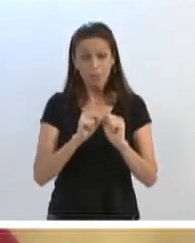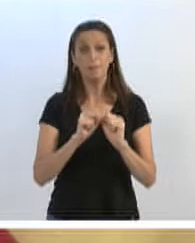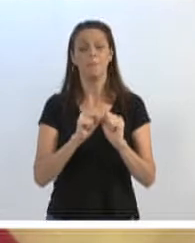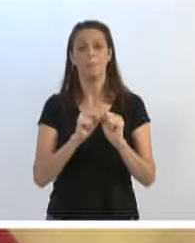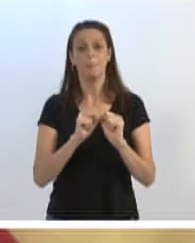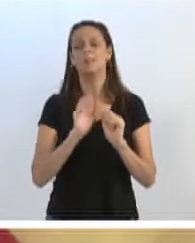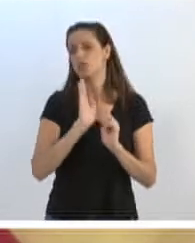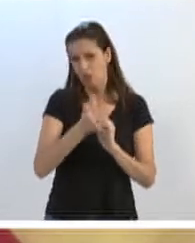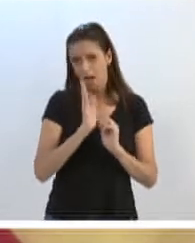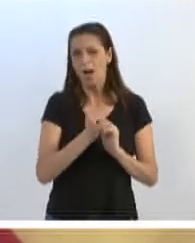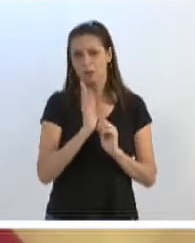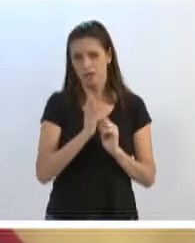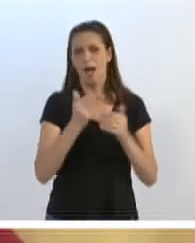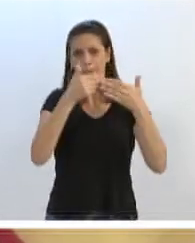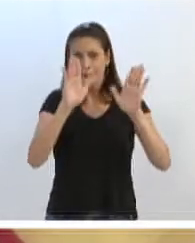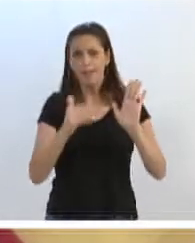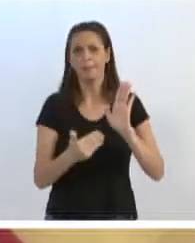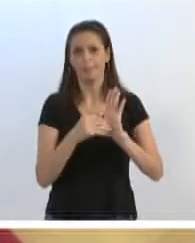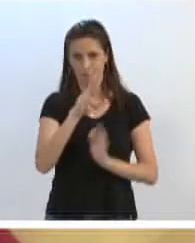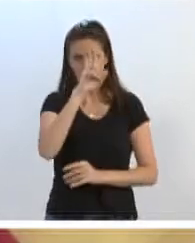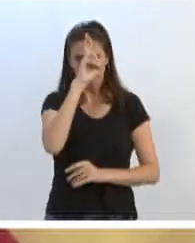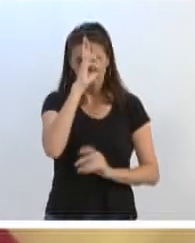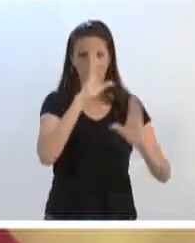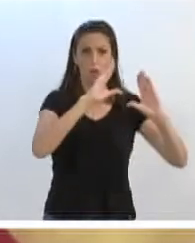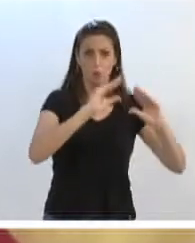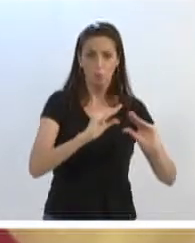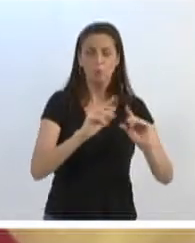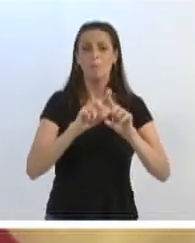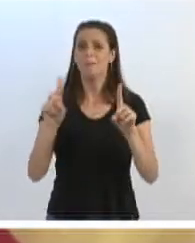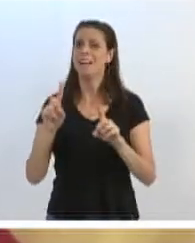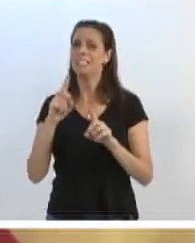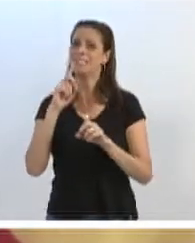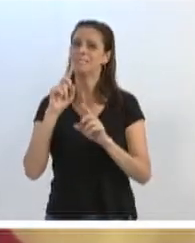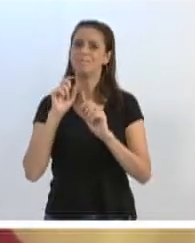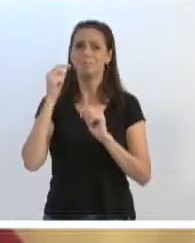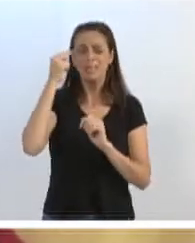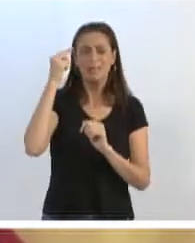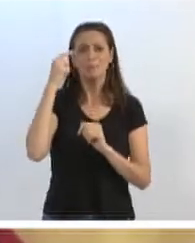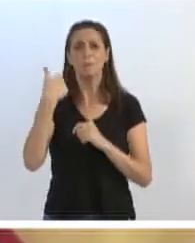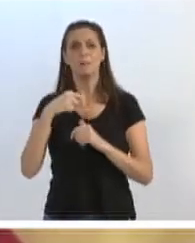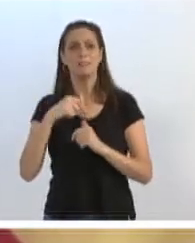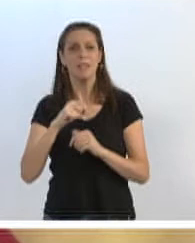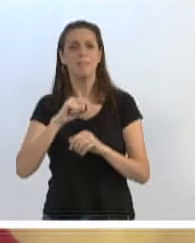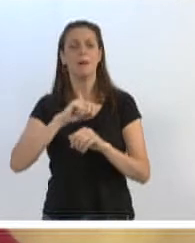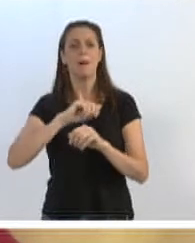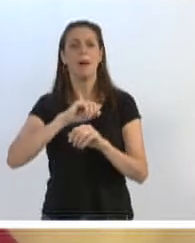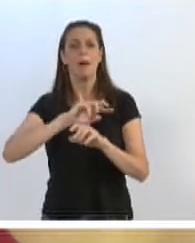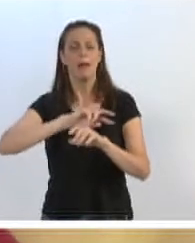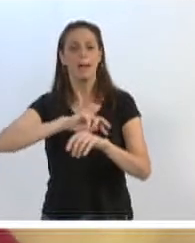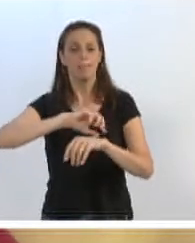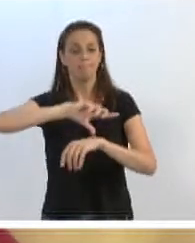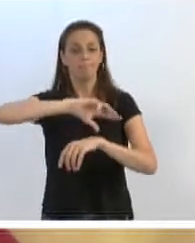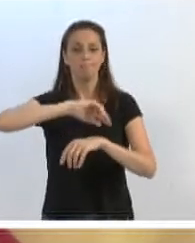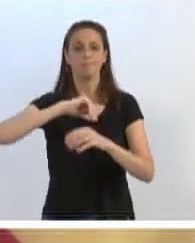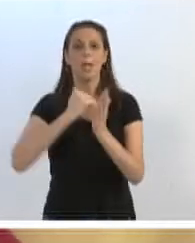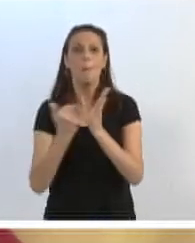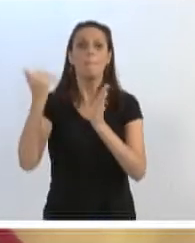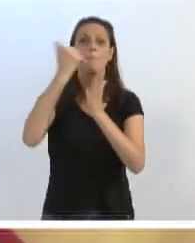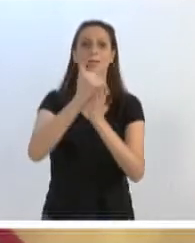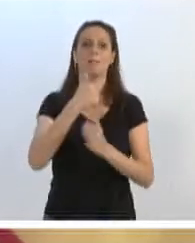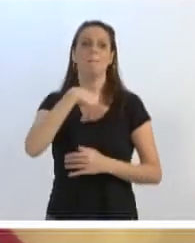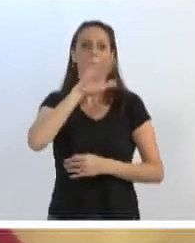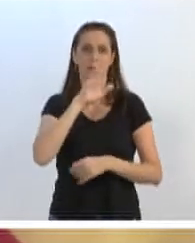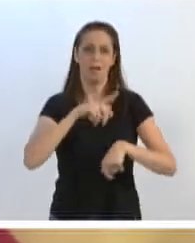resultado efetivo nesse sentido e nós precisamos adequar no meu entendimento pelo menos duas estruturas